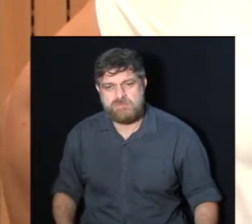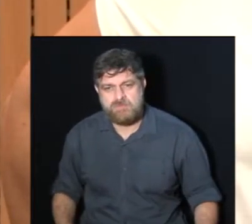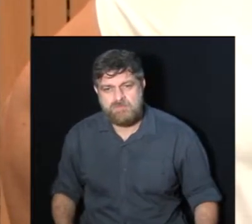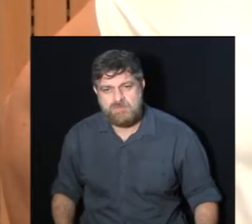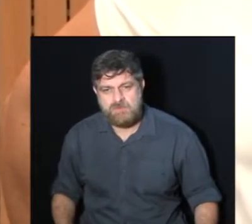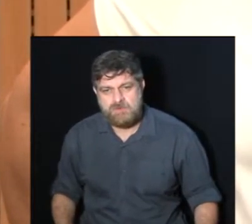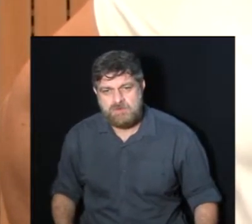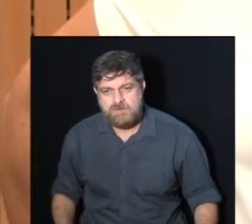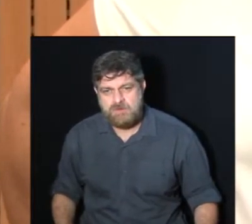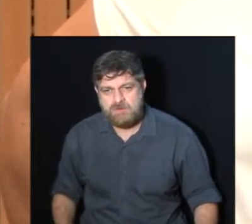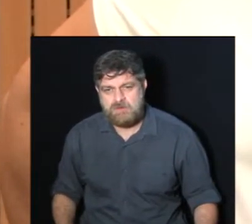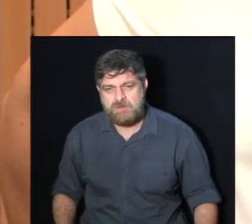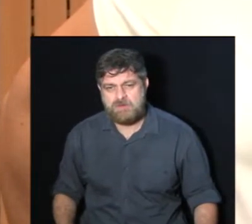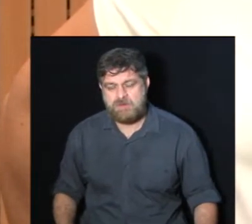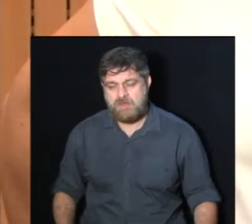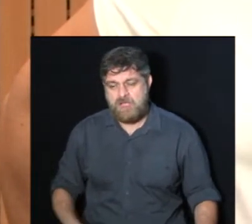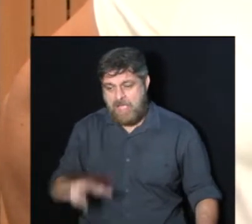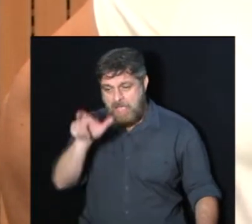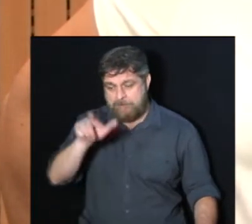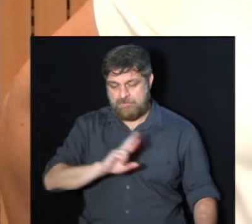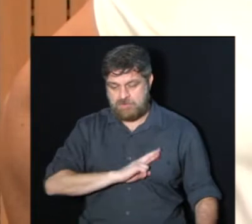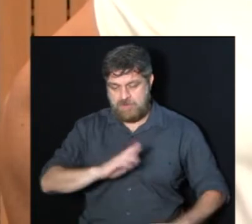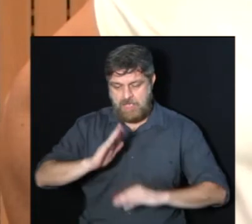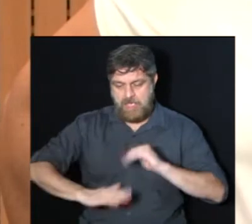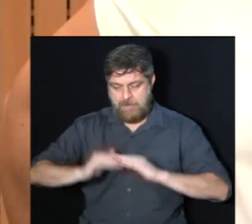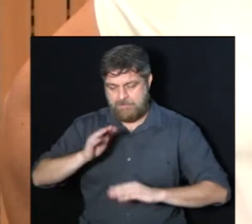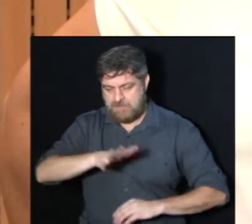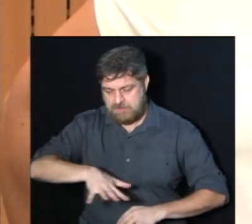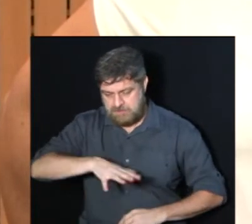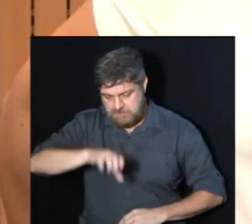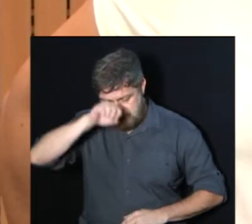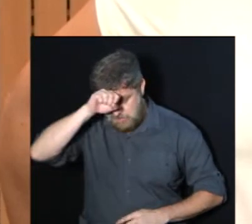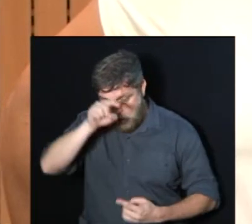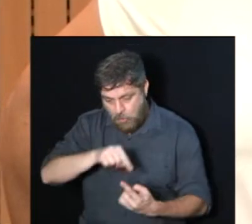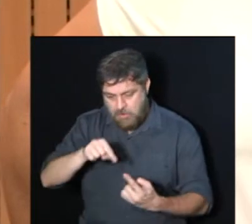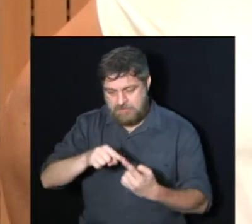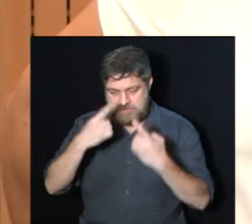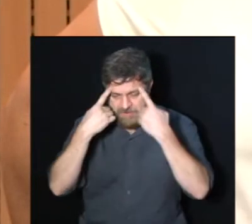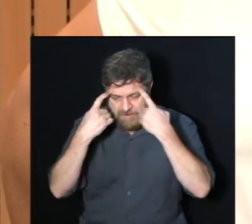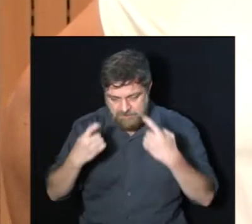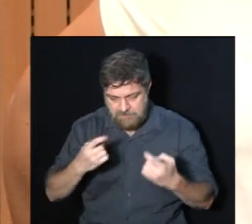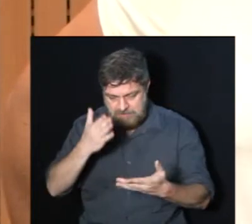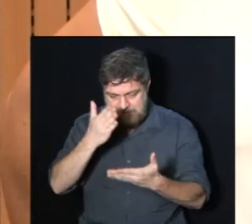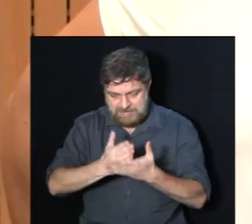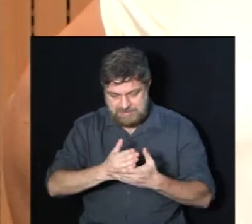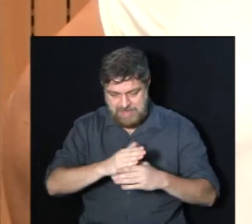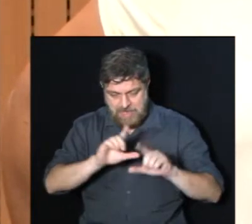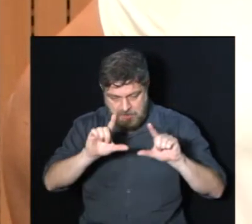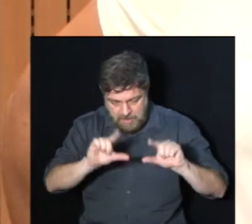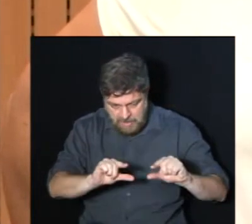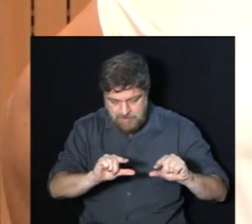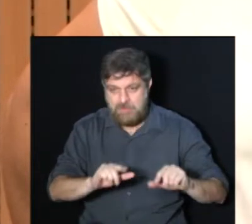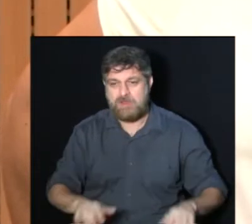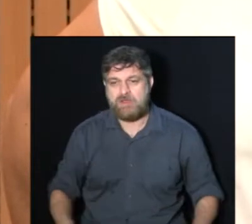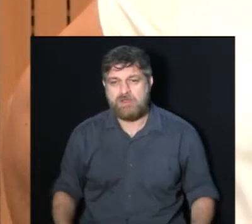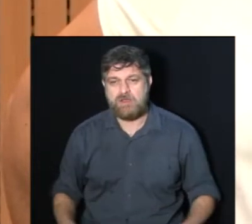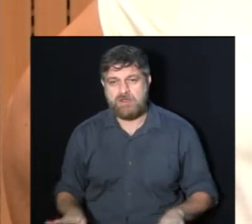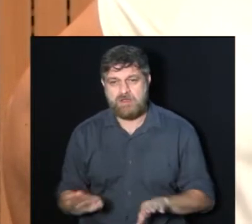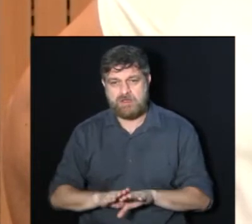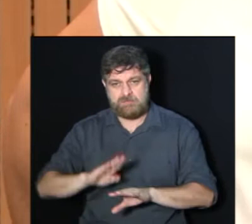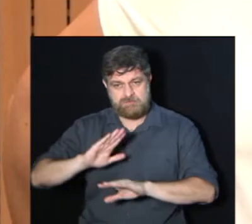Então, um verdadeiro umbandista ele deve contribuir para o fim da violência contra as mulheres, e